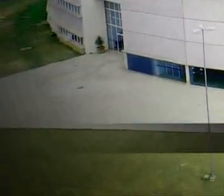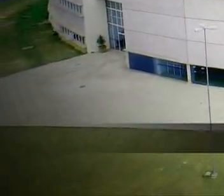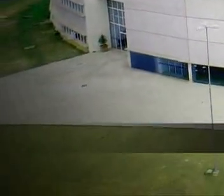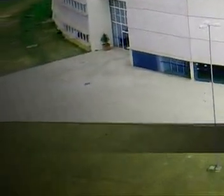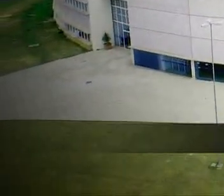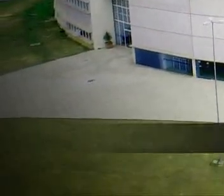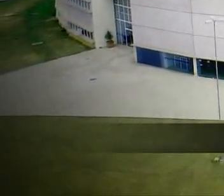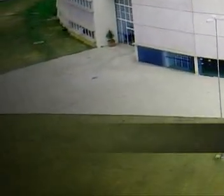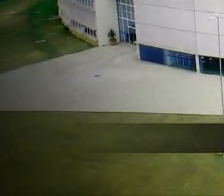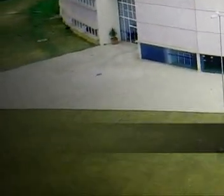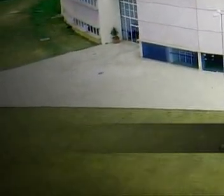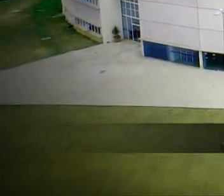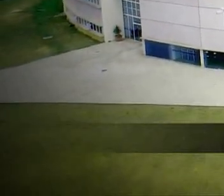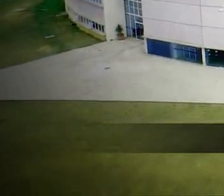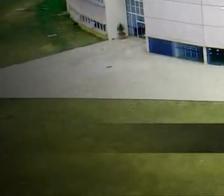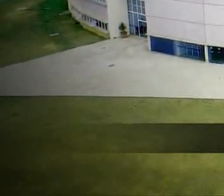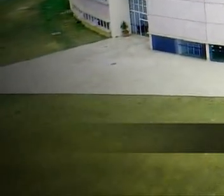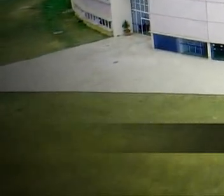aí